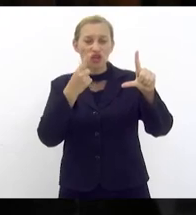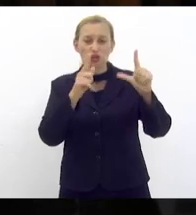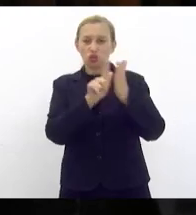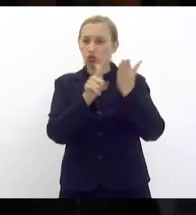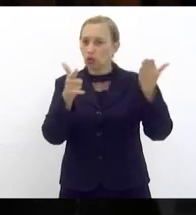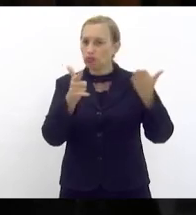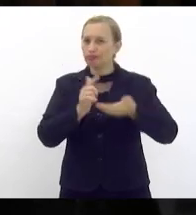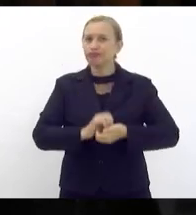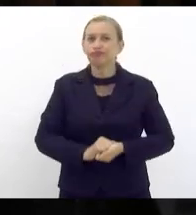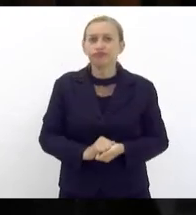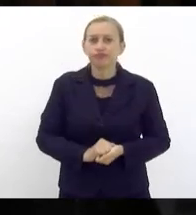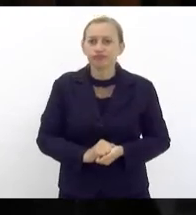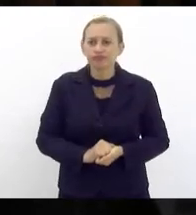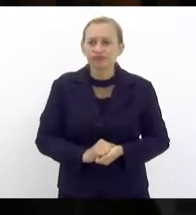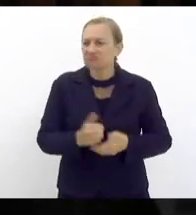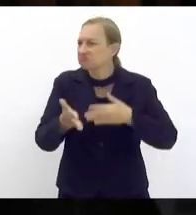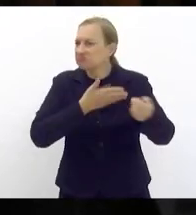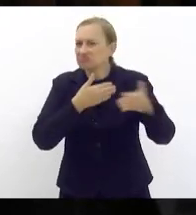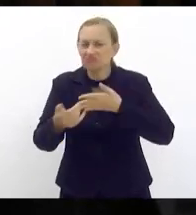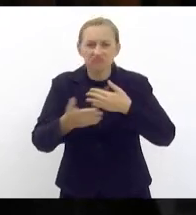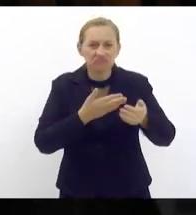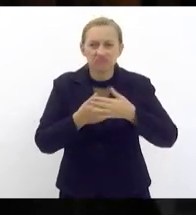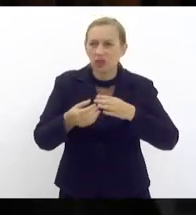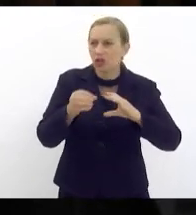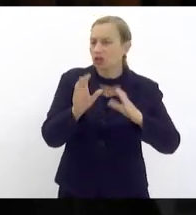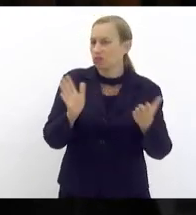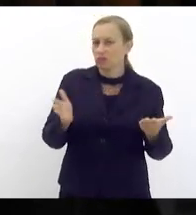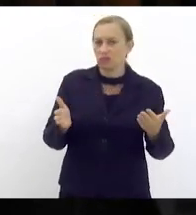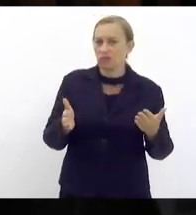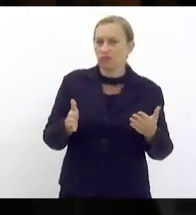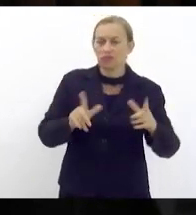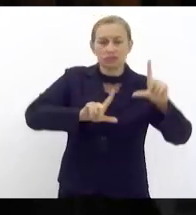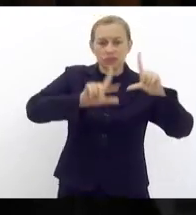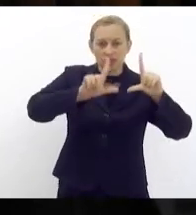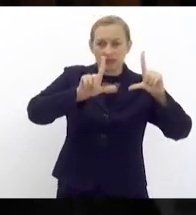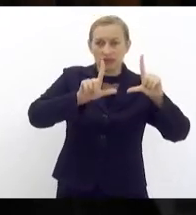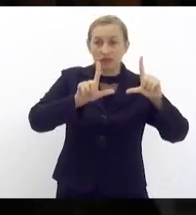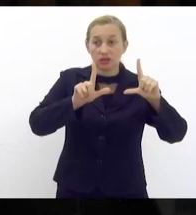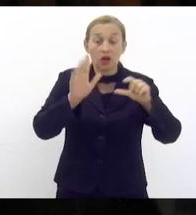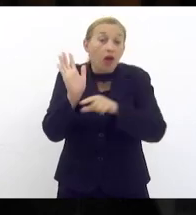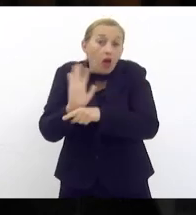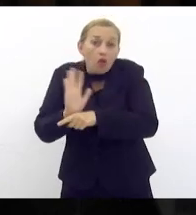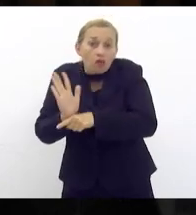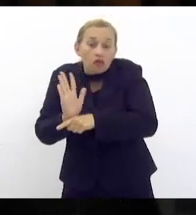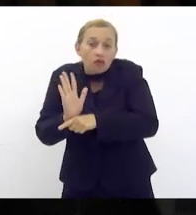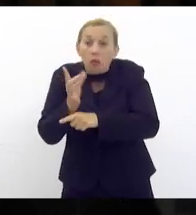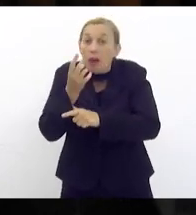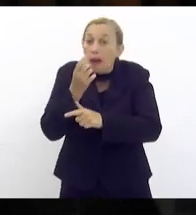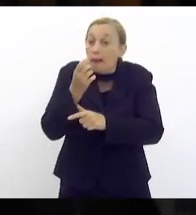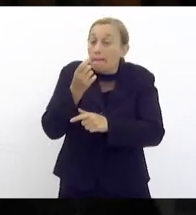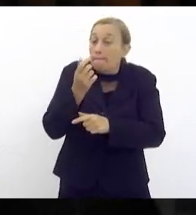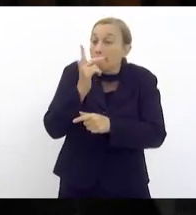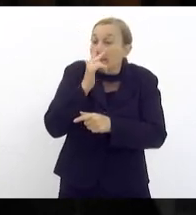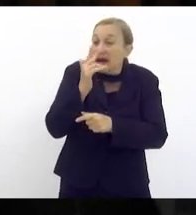jornais de qualquer emissora é um filme de terror